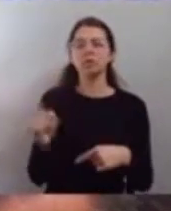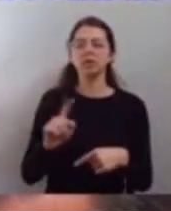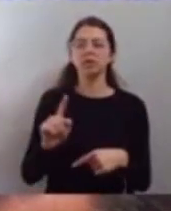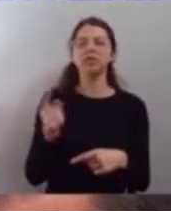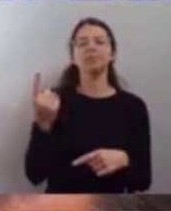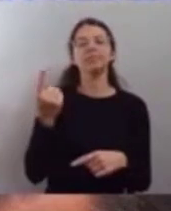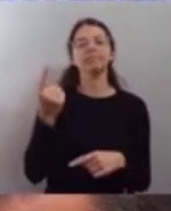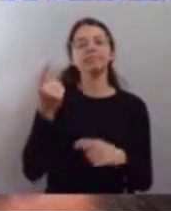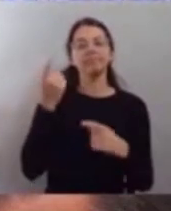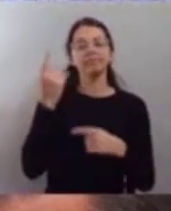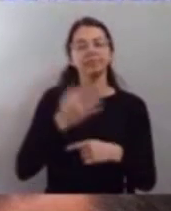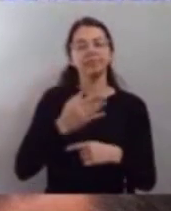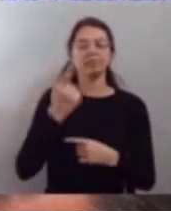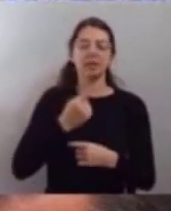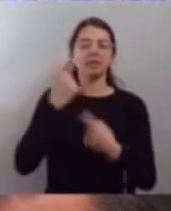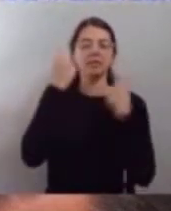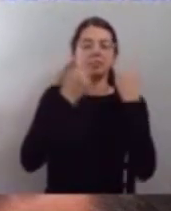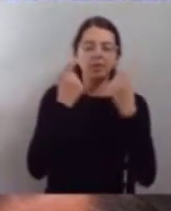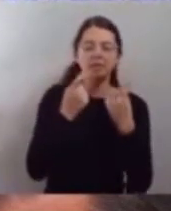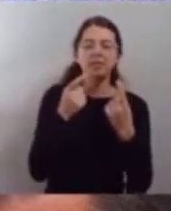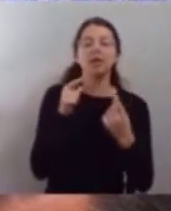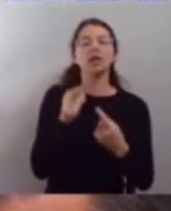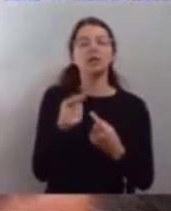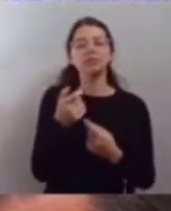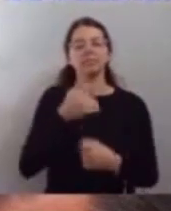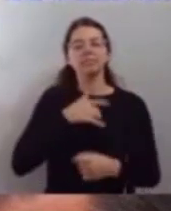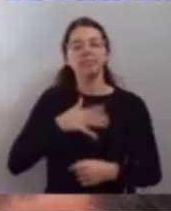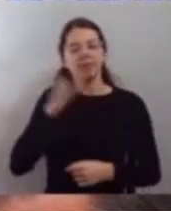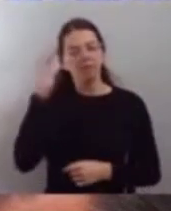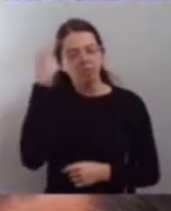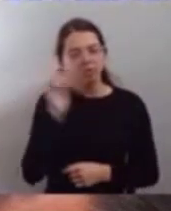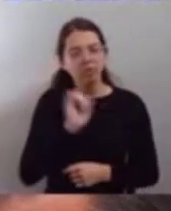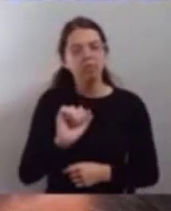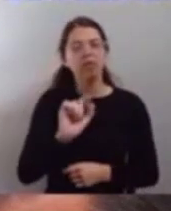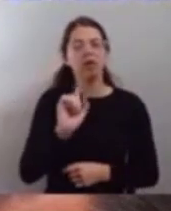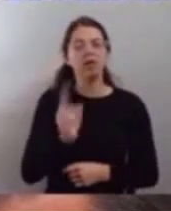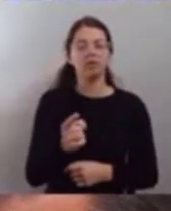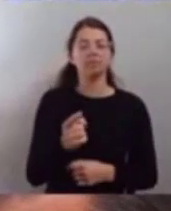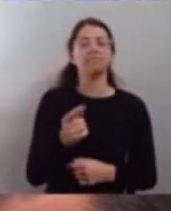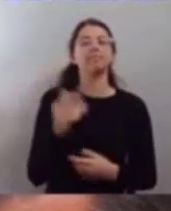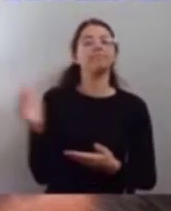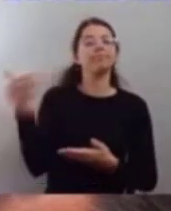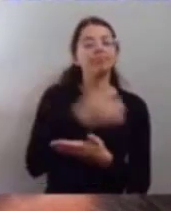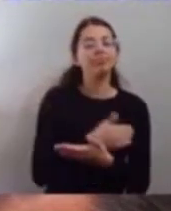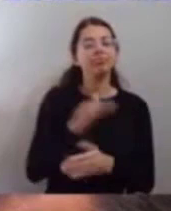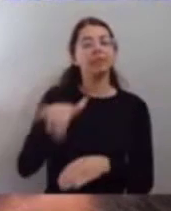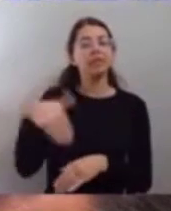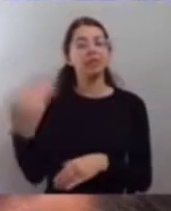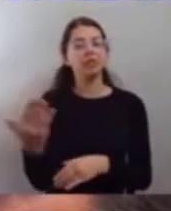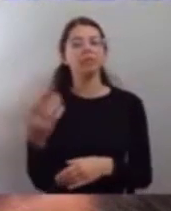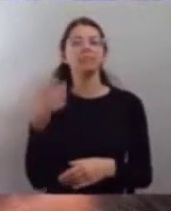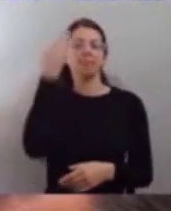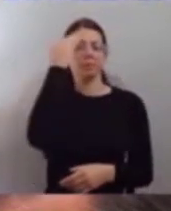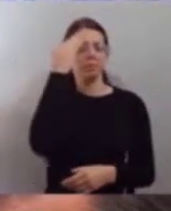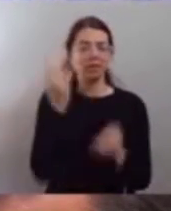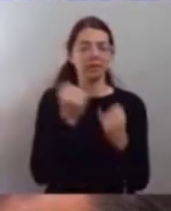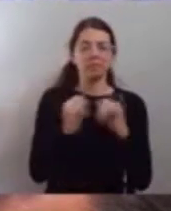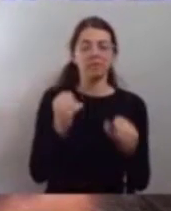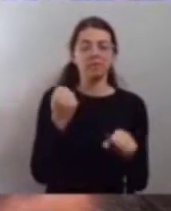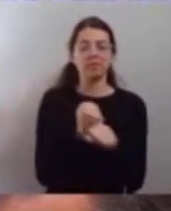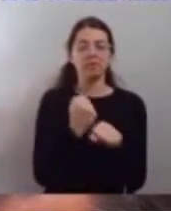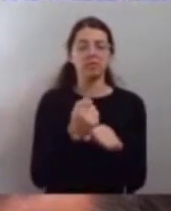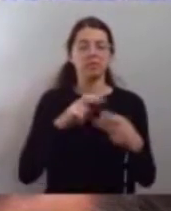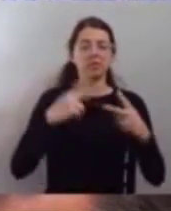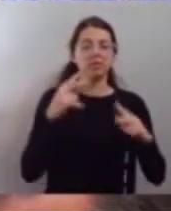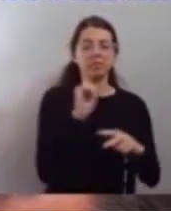para o munícipe a realização de uma auditoria externa não coloca em causa a competência independência dos serviços da câmara e os